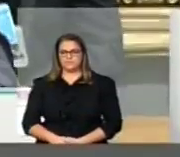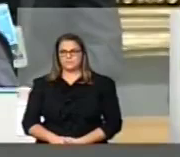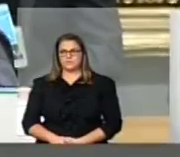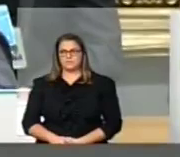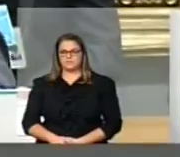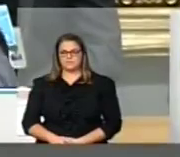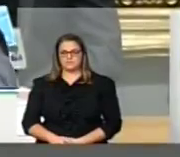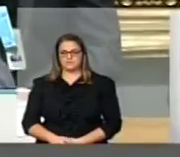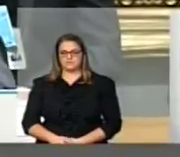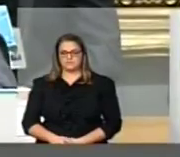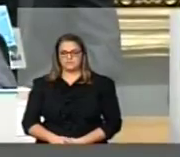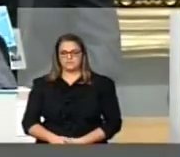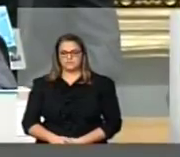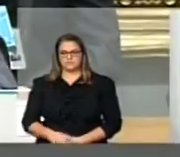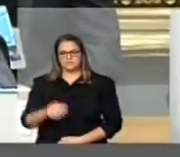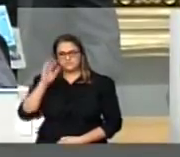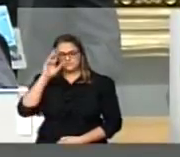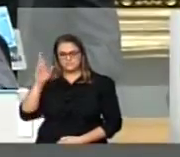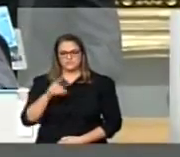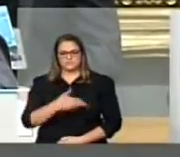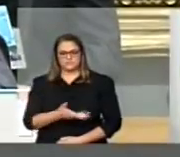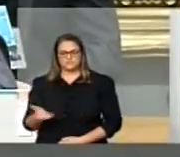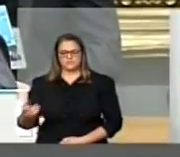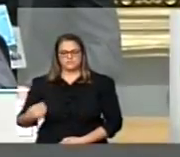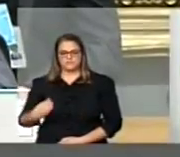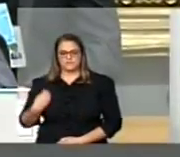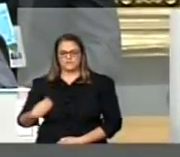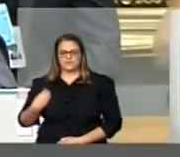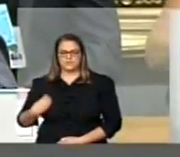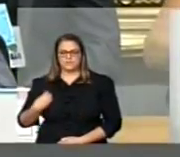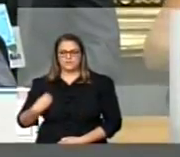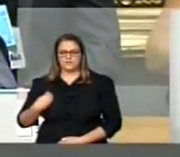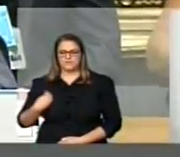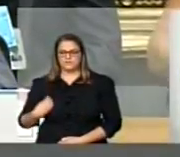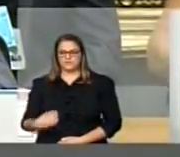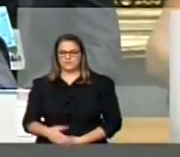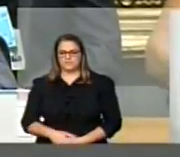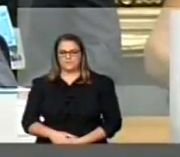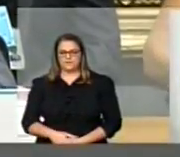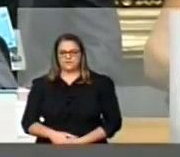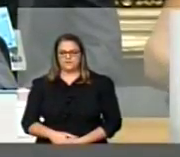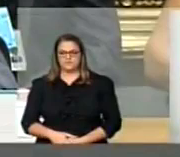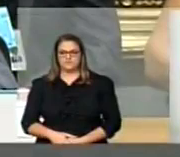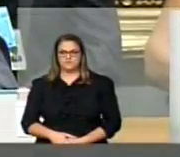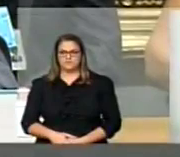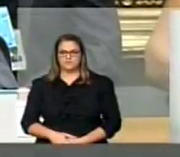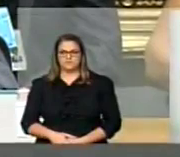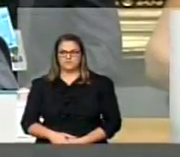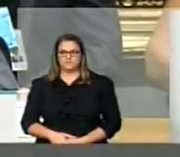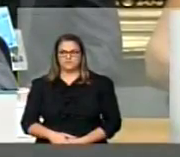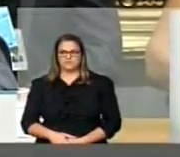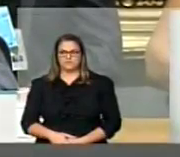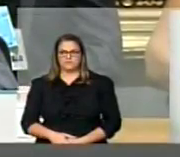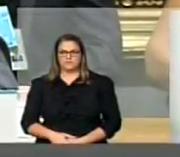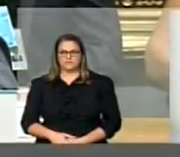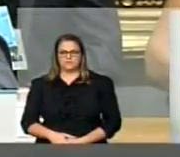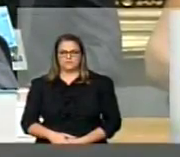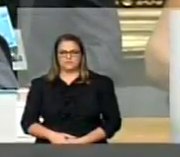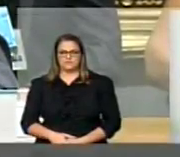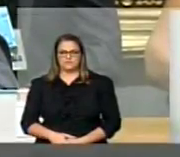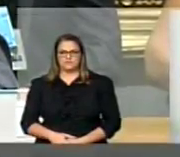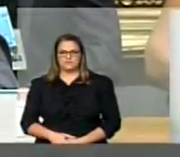Tal dispositivo, senhoras e senhores deputados, permite o uso de decreto pelo Executivo para movimentar e suplementar